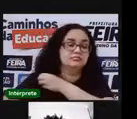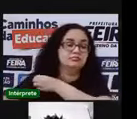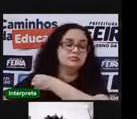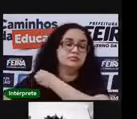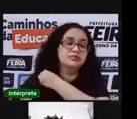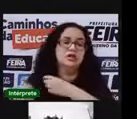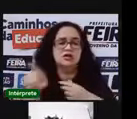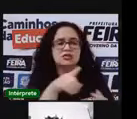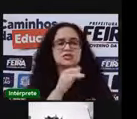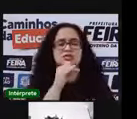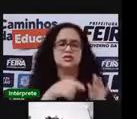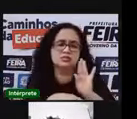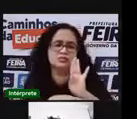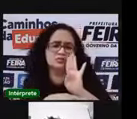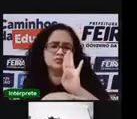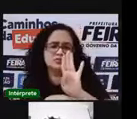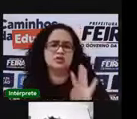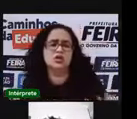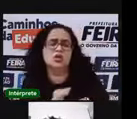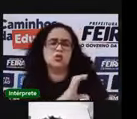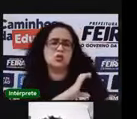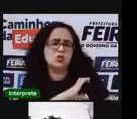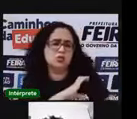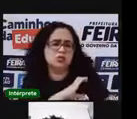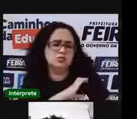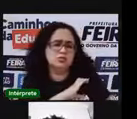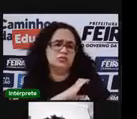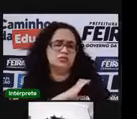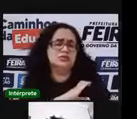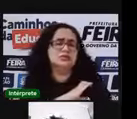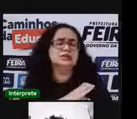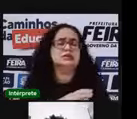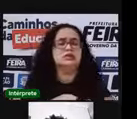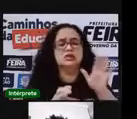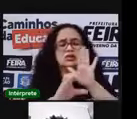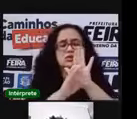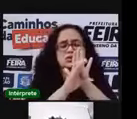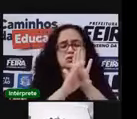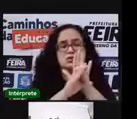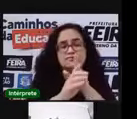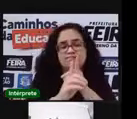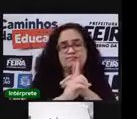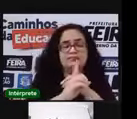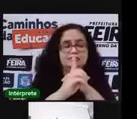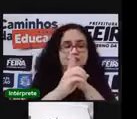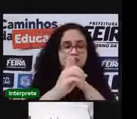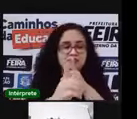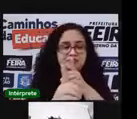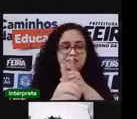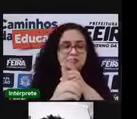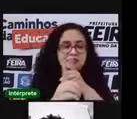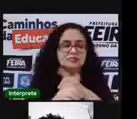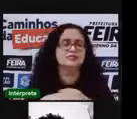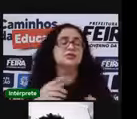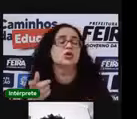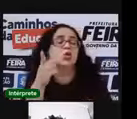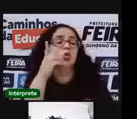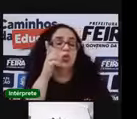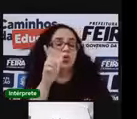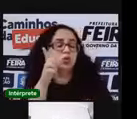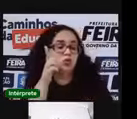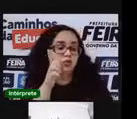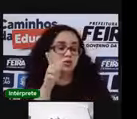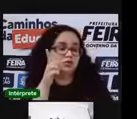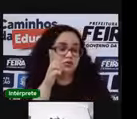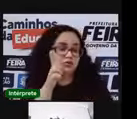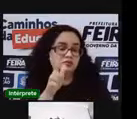vocês estão sendo solidários com os colegas que moram assim, ó, nas comunidades mais afastadas? A gente consegue, não é,